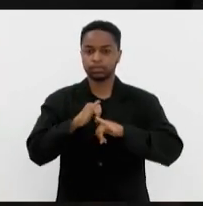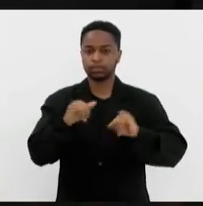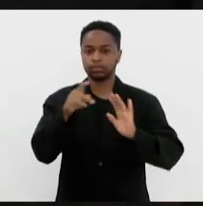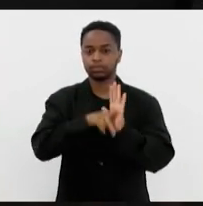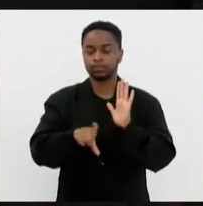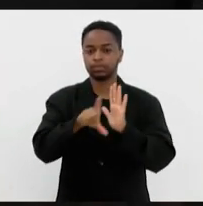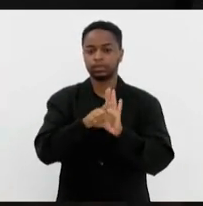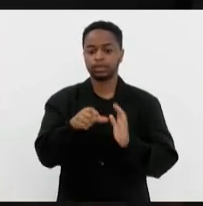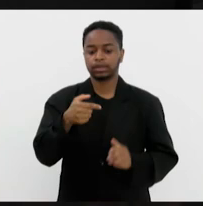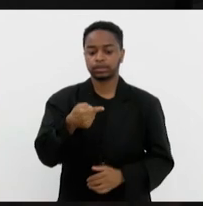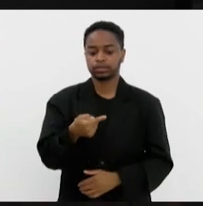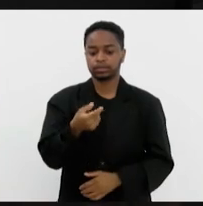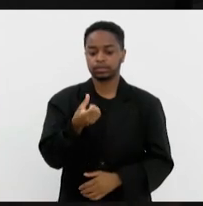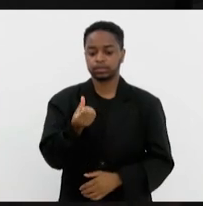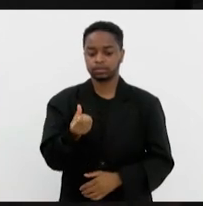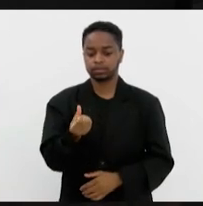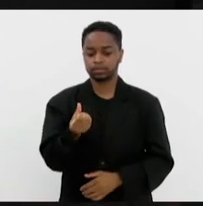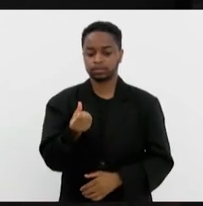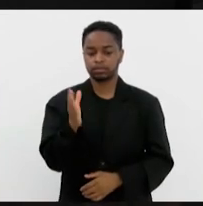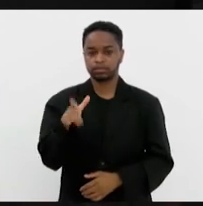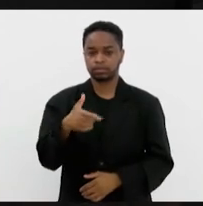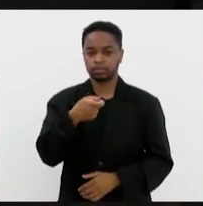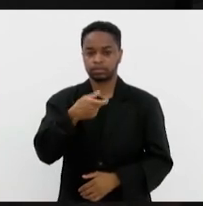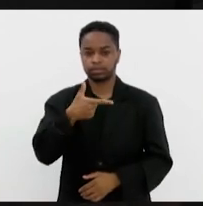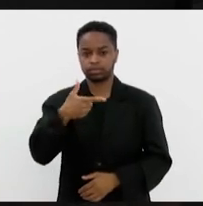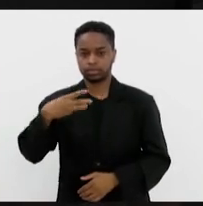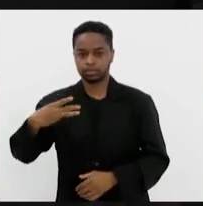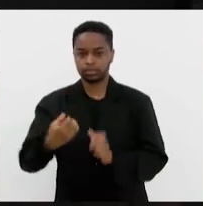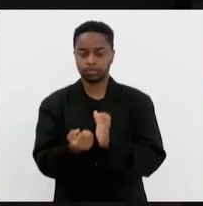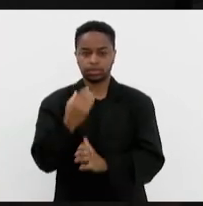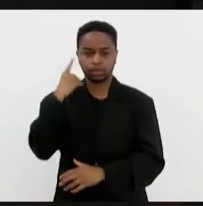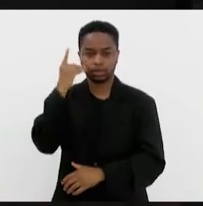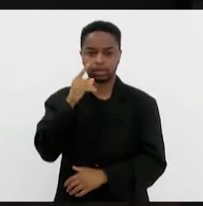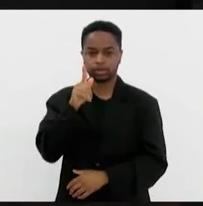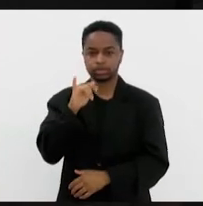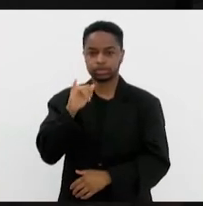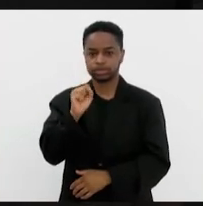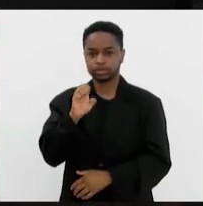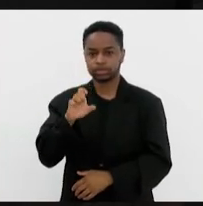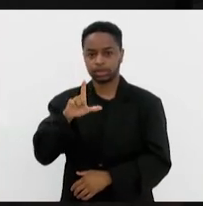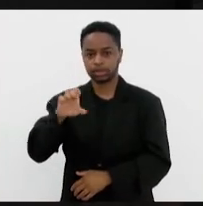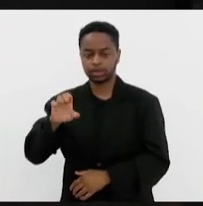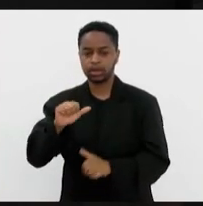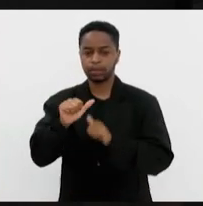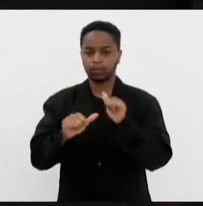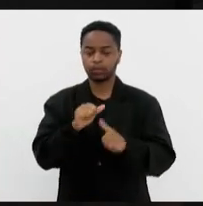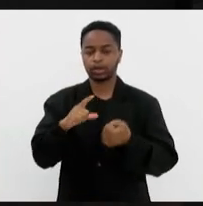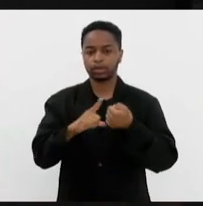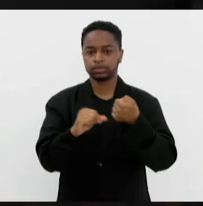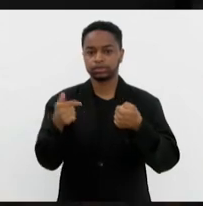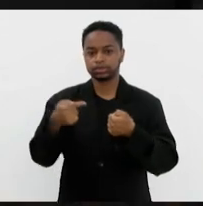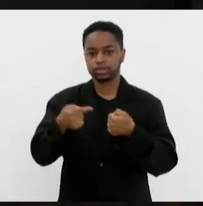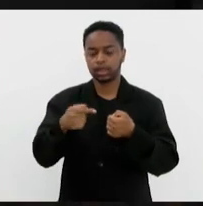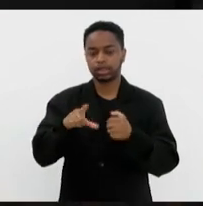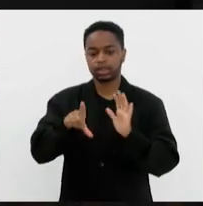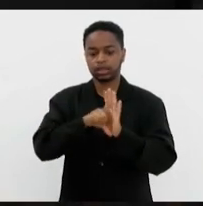lei número 76 de 2023, de autoria da deputada Gisele Monteiro, que altera o artigo 7º da